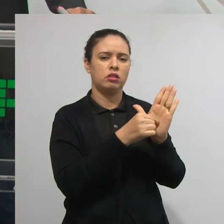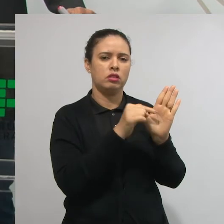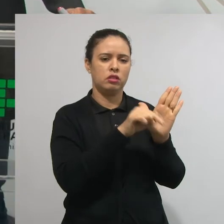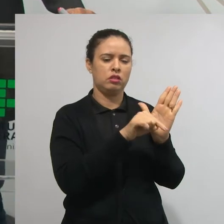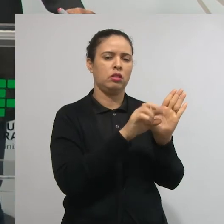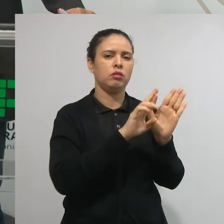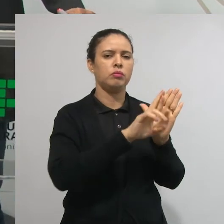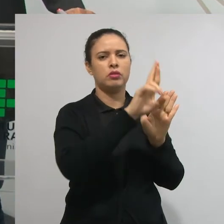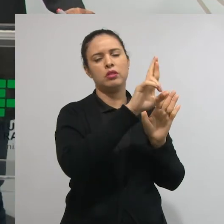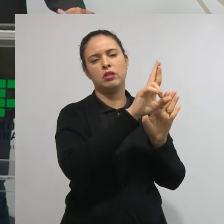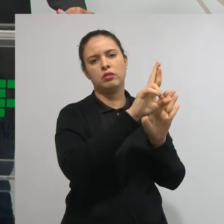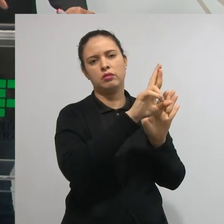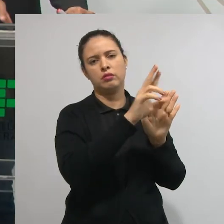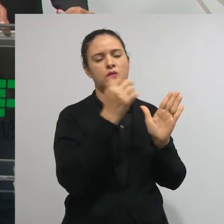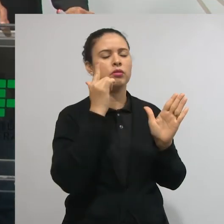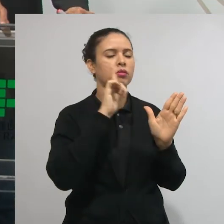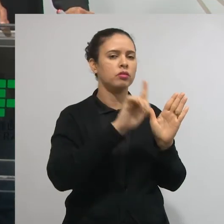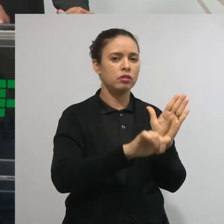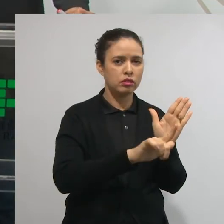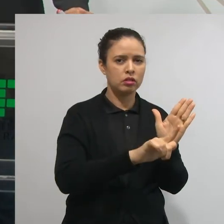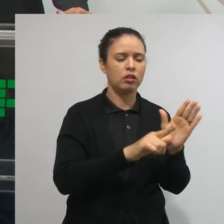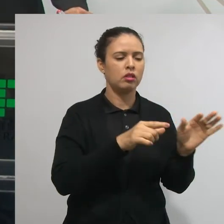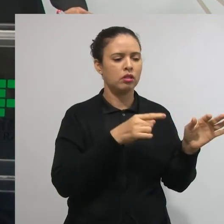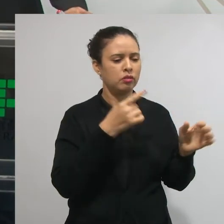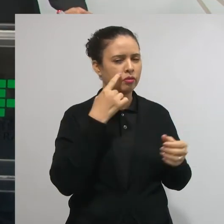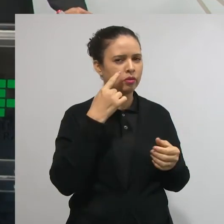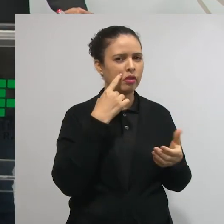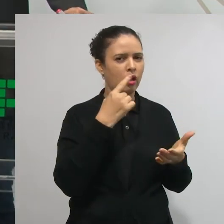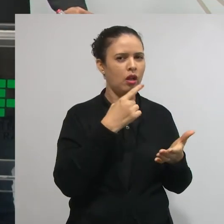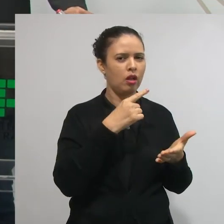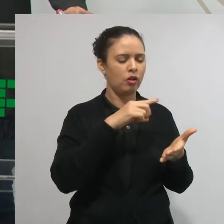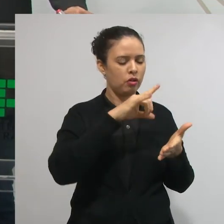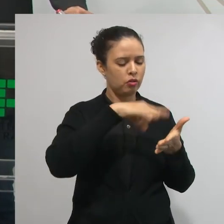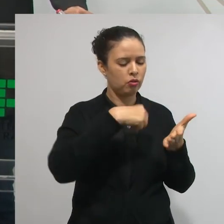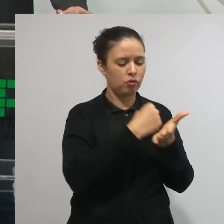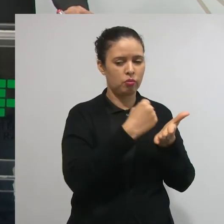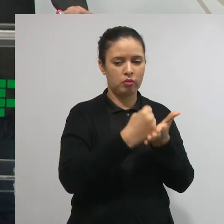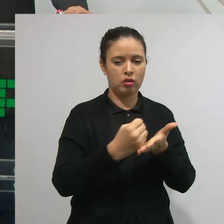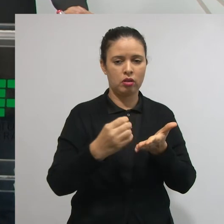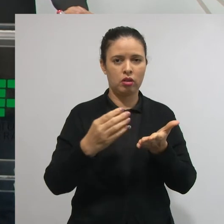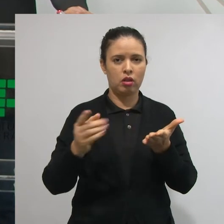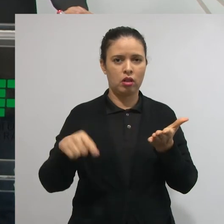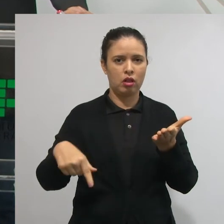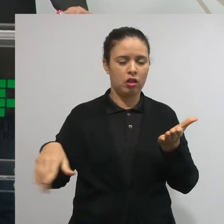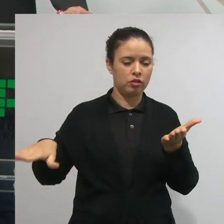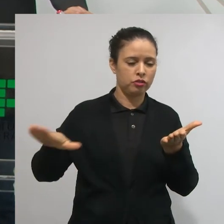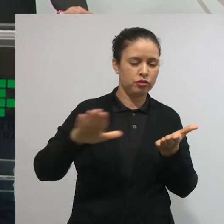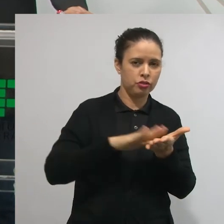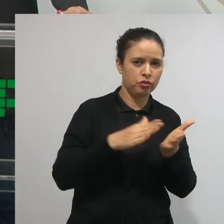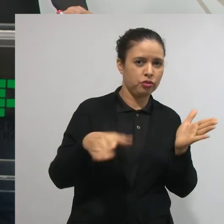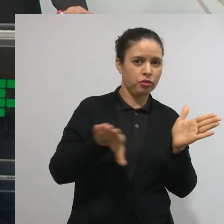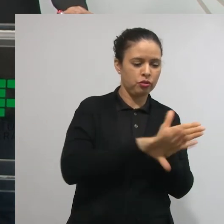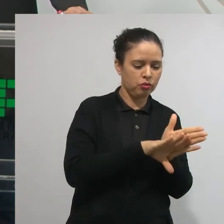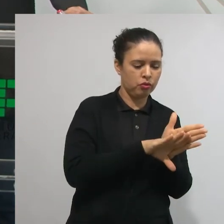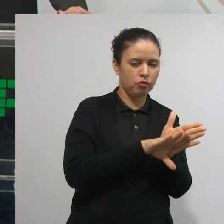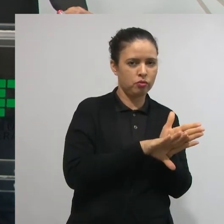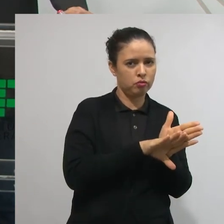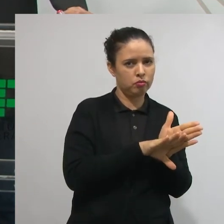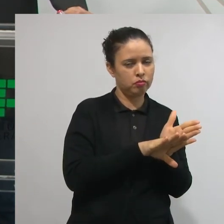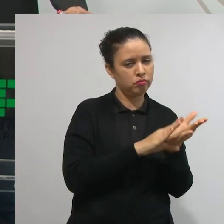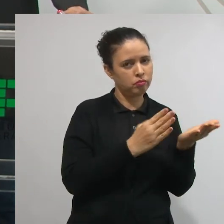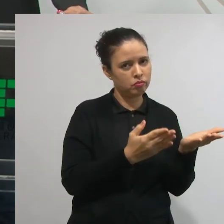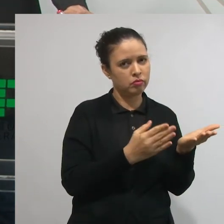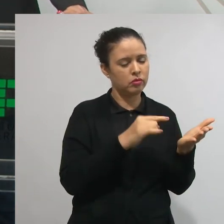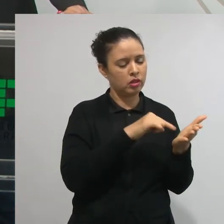8666. Né? E ele cumpre lá os trâmites, vai verificar se a documentação que chegou, eles que recebem, pode ser que sim, pode ser que